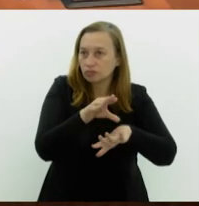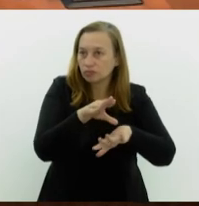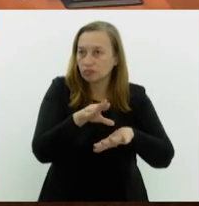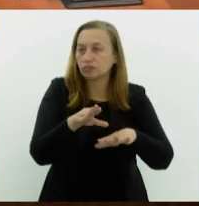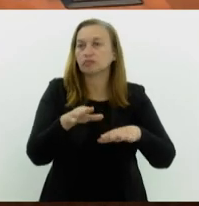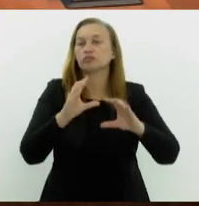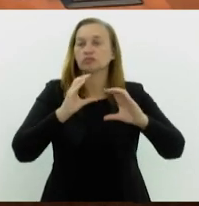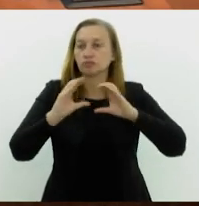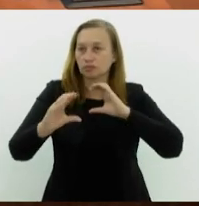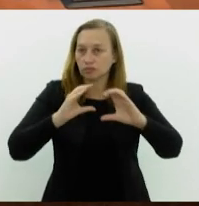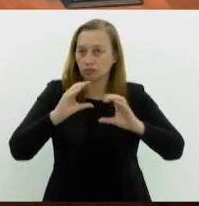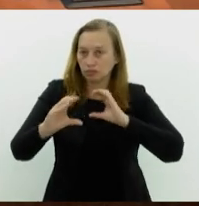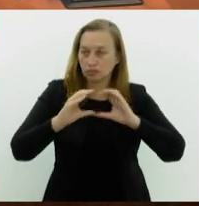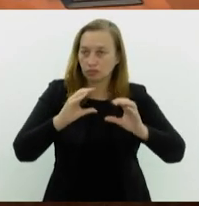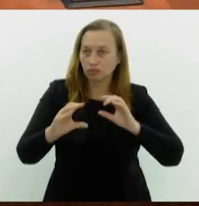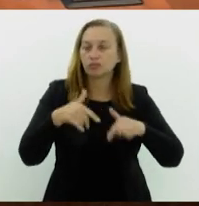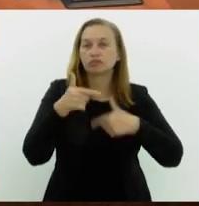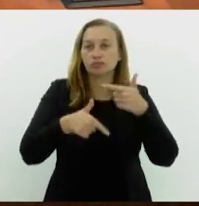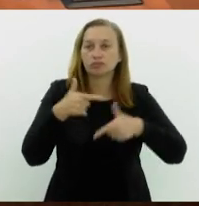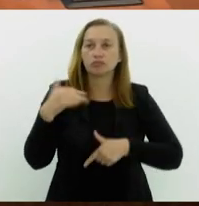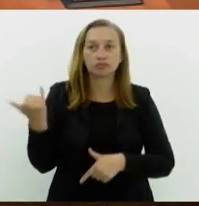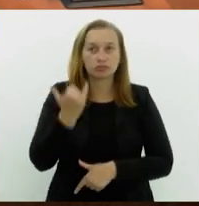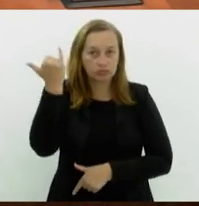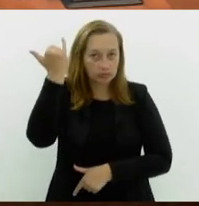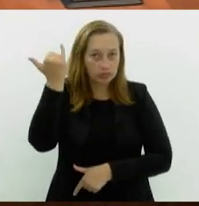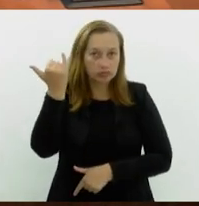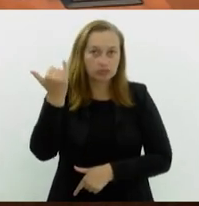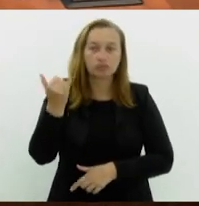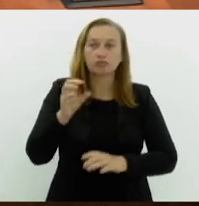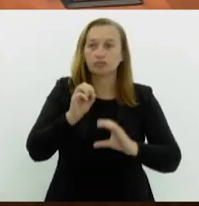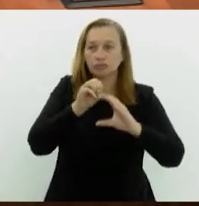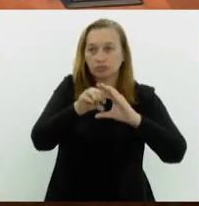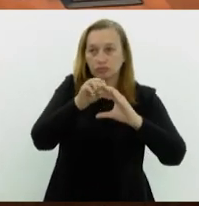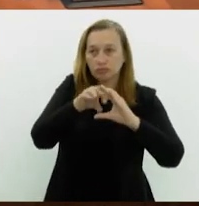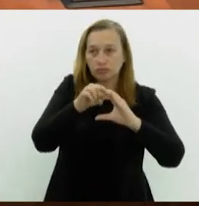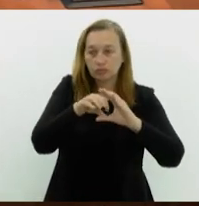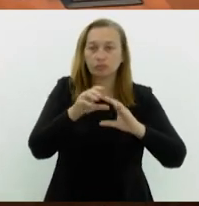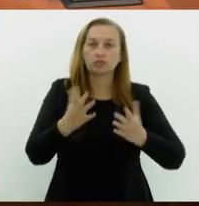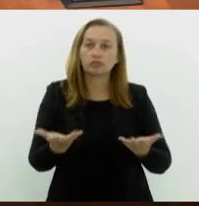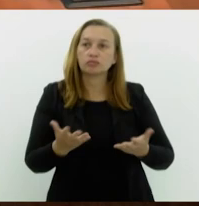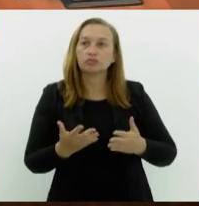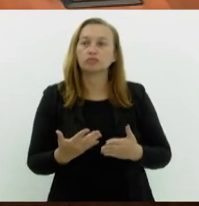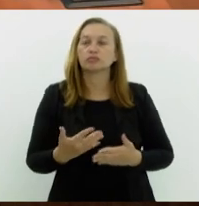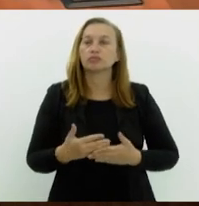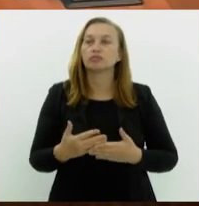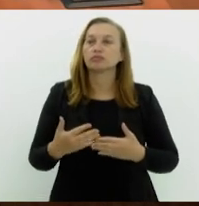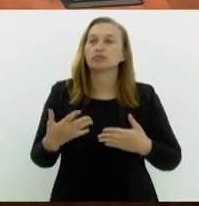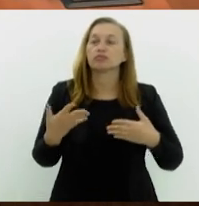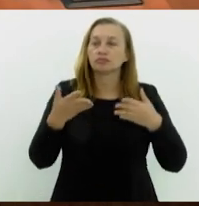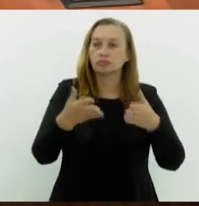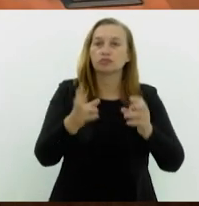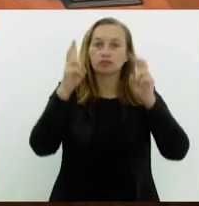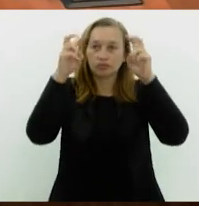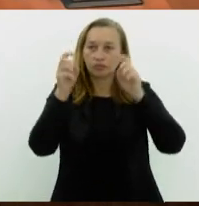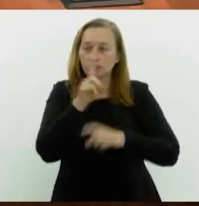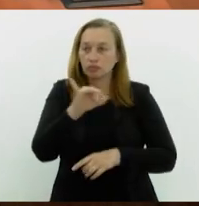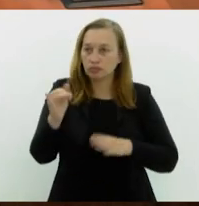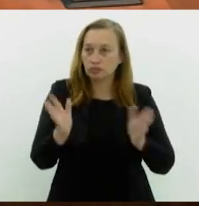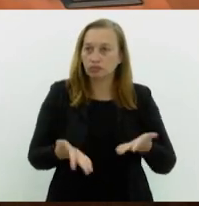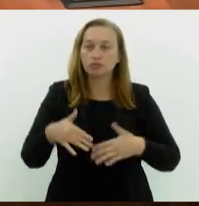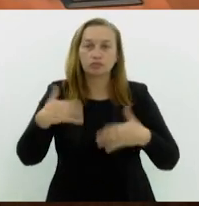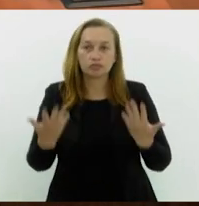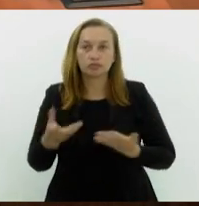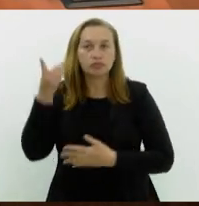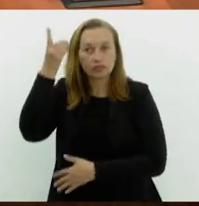de comunicação, né, ele tem um trabalho importante nas organizações Globo, a centralidade da questão ambiental nos dias de hoje. Então, o deputado Carlos